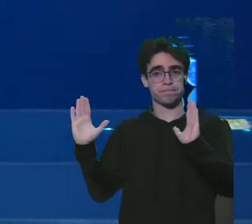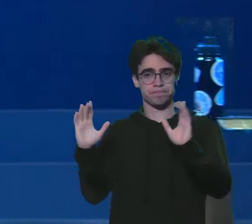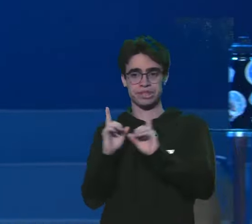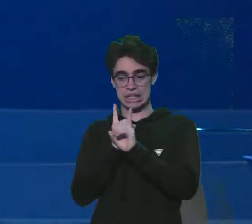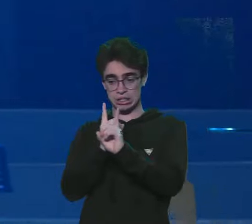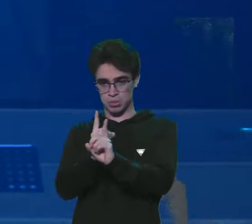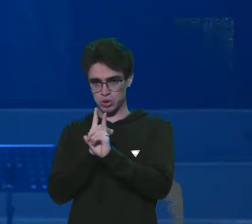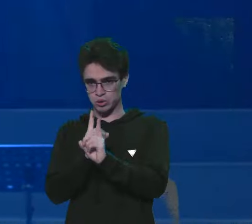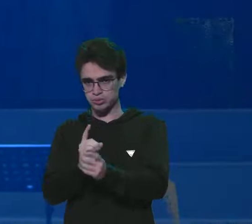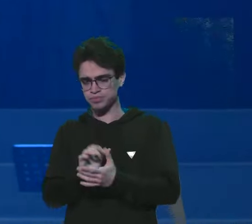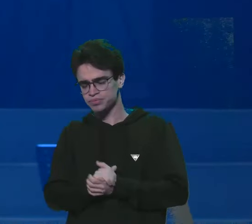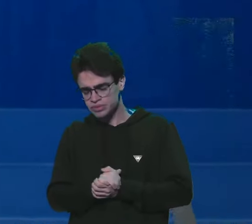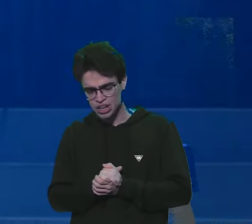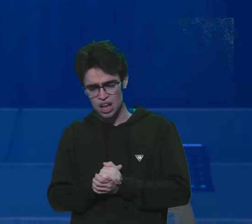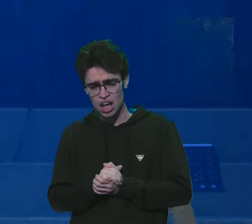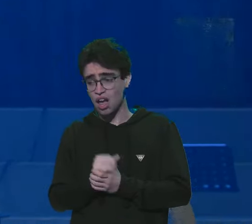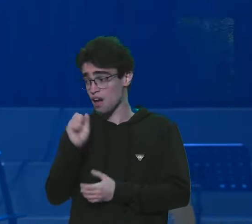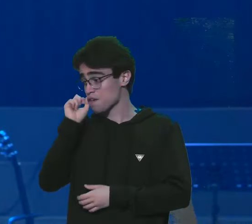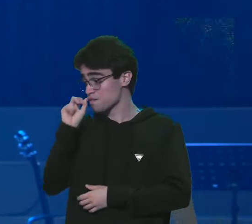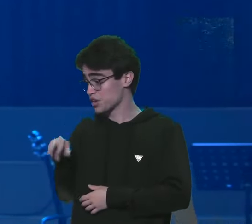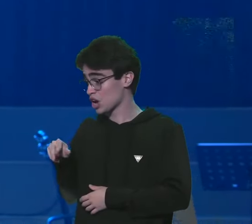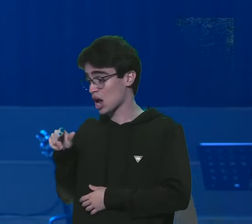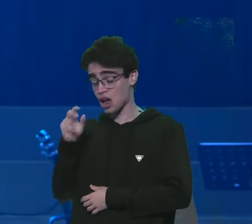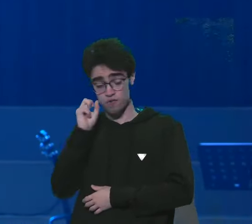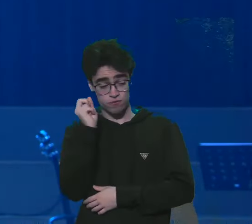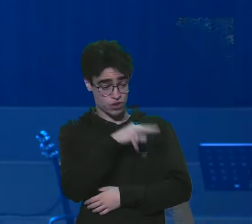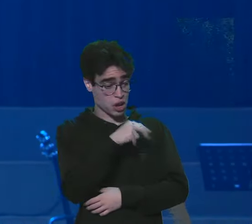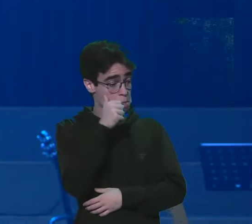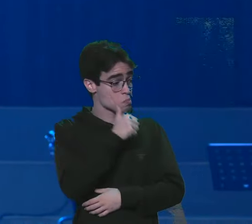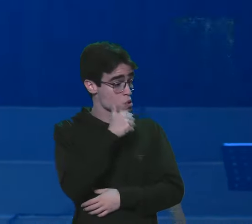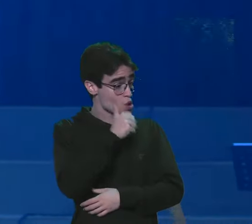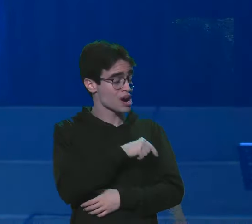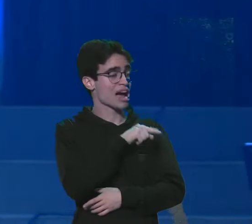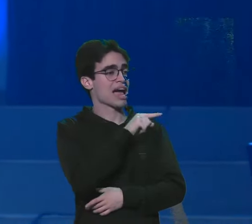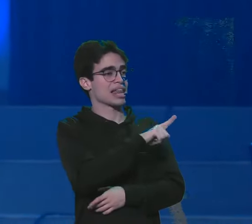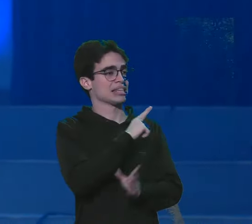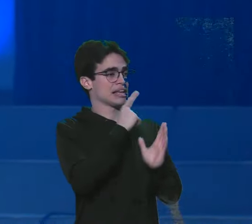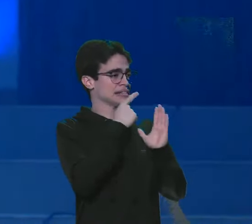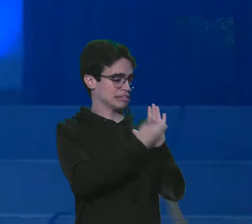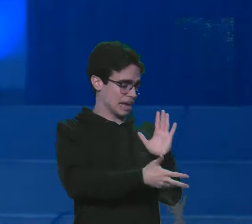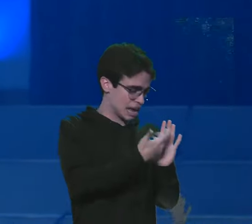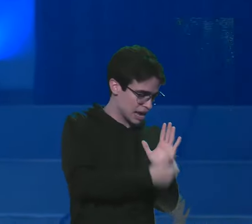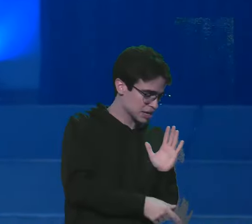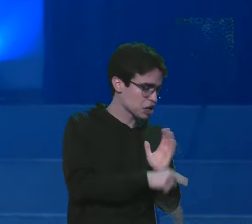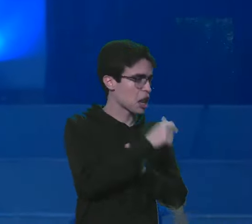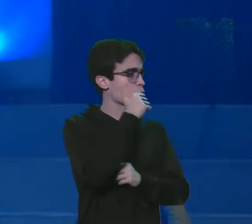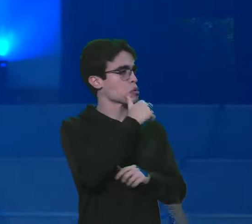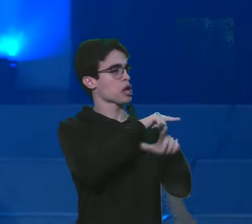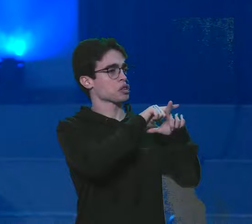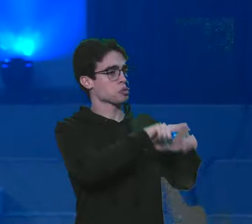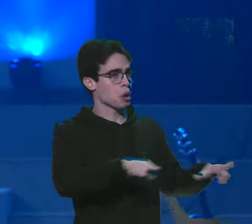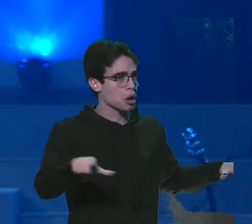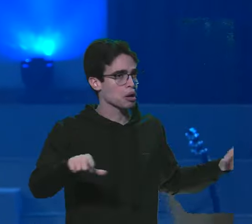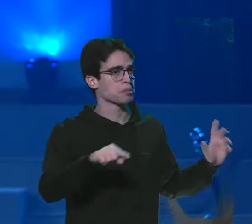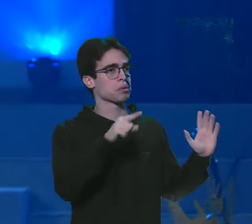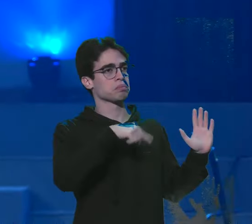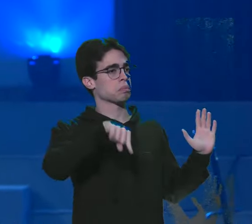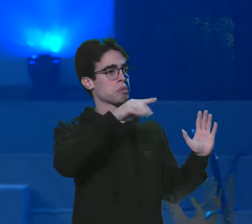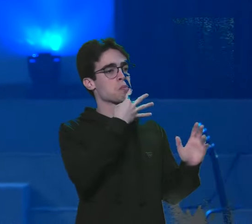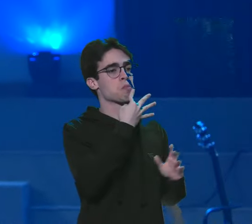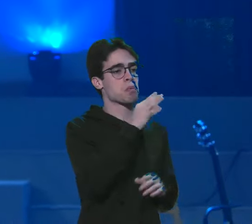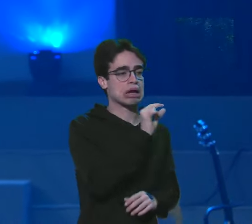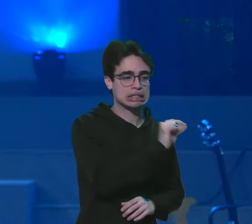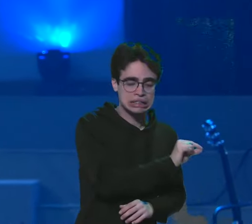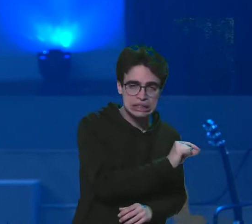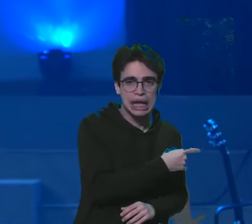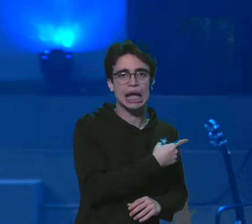viam aquela mulher como a mulher do fluxo de sangue, a mulher sem nome, A mulher anônima, a mulher desconhecida pela